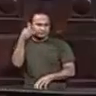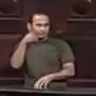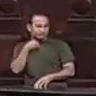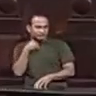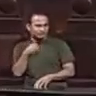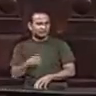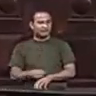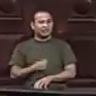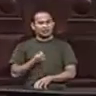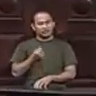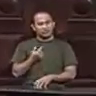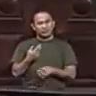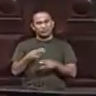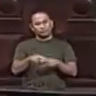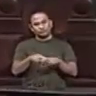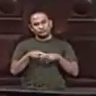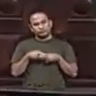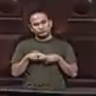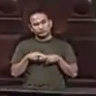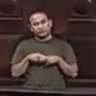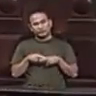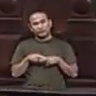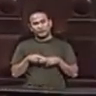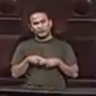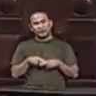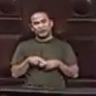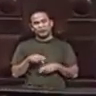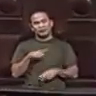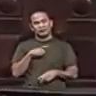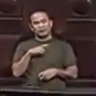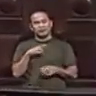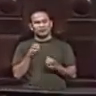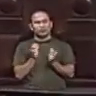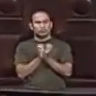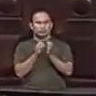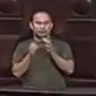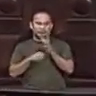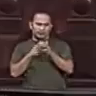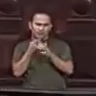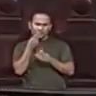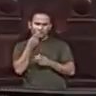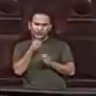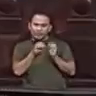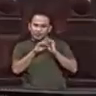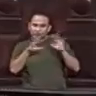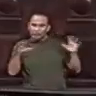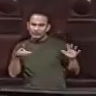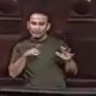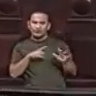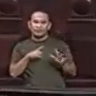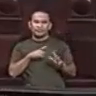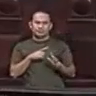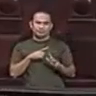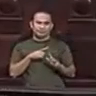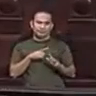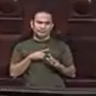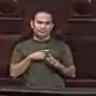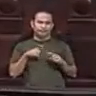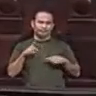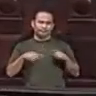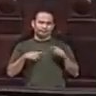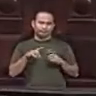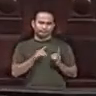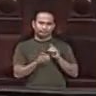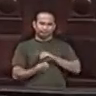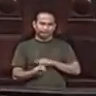econômico, não só porque a FETransport, e digo isso aqui claramente, investe numa política retrógrada para o